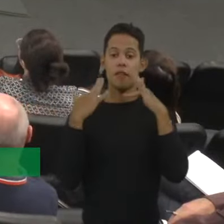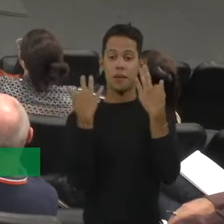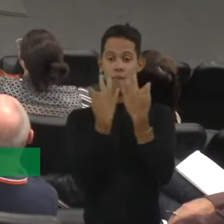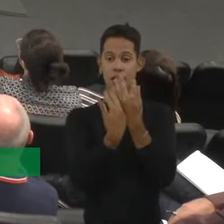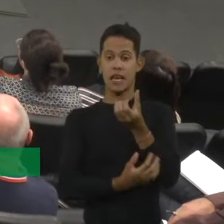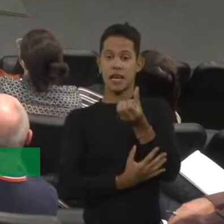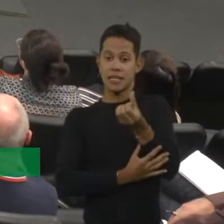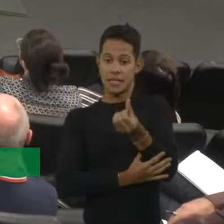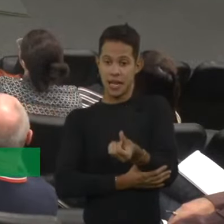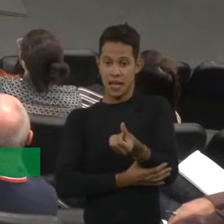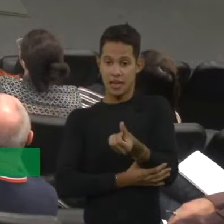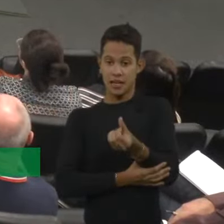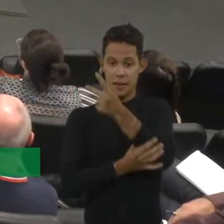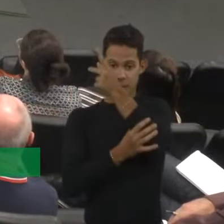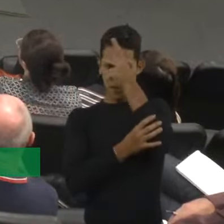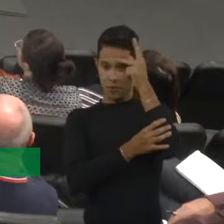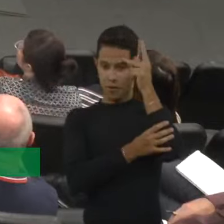pessoas,